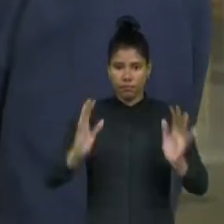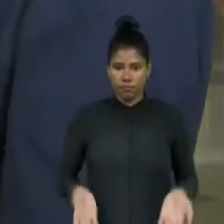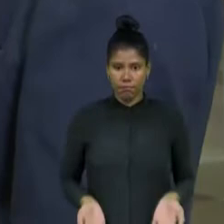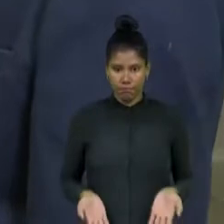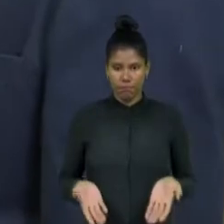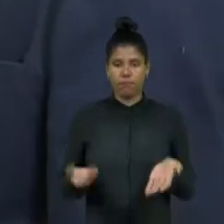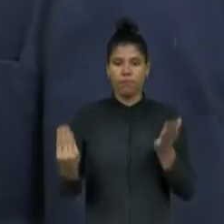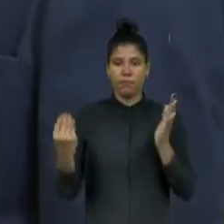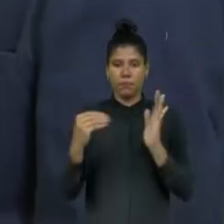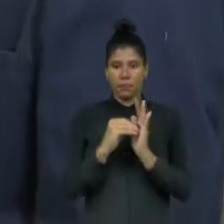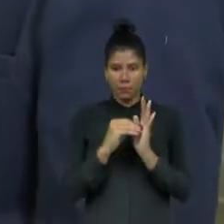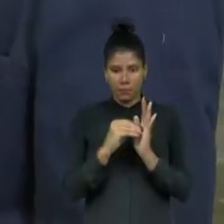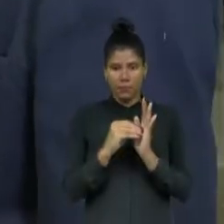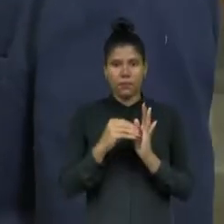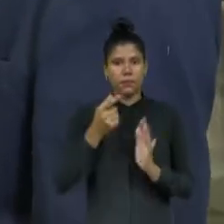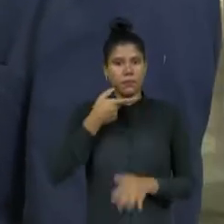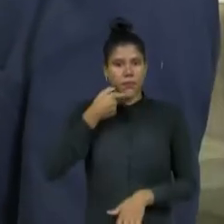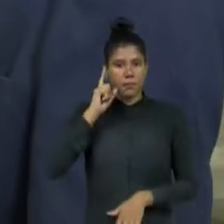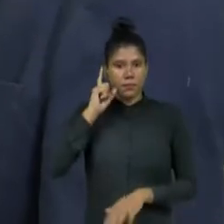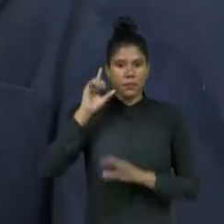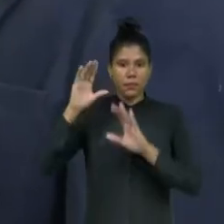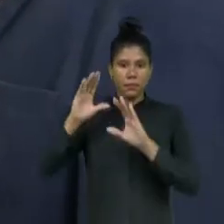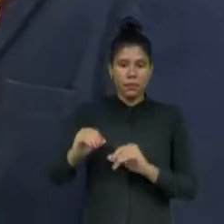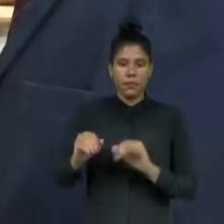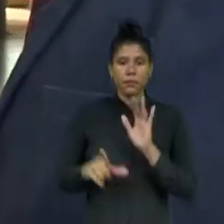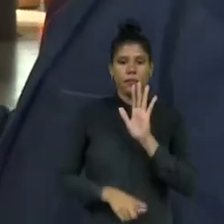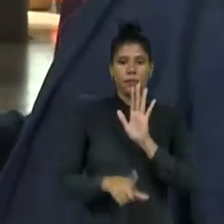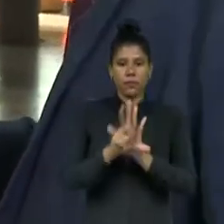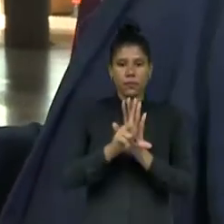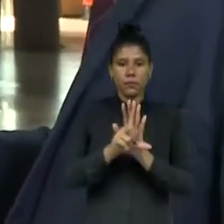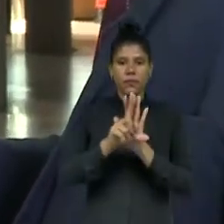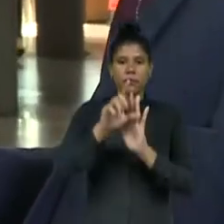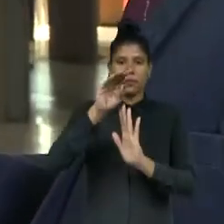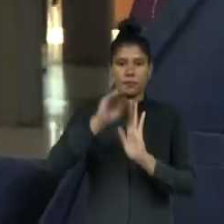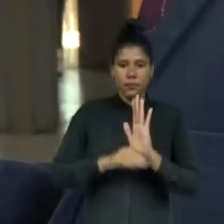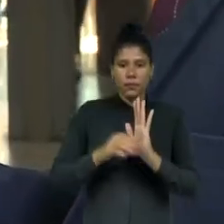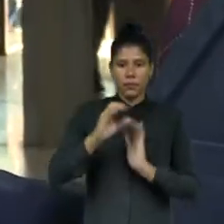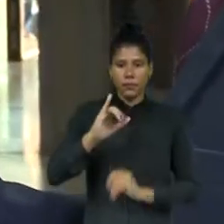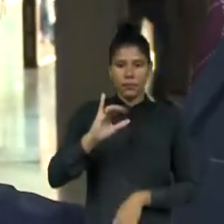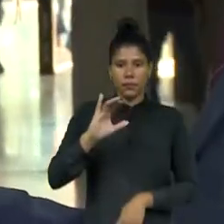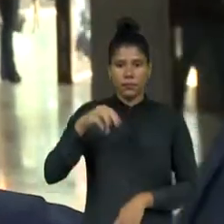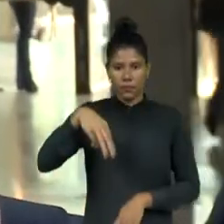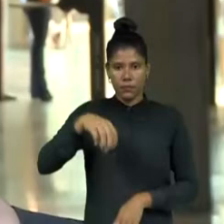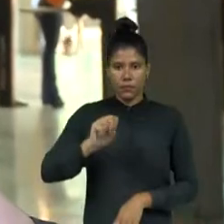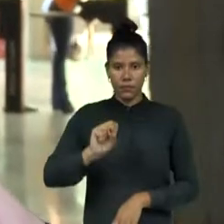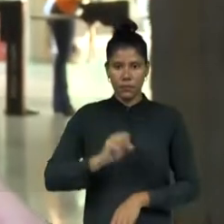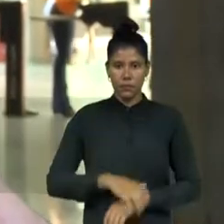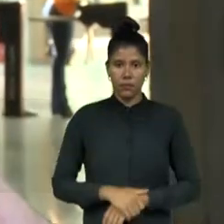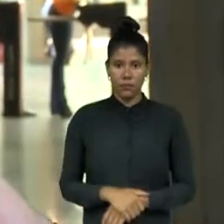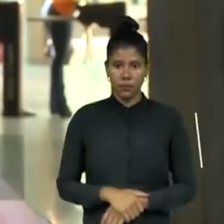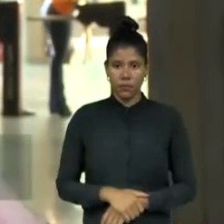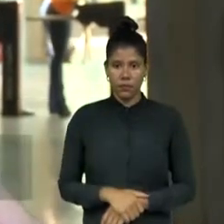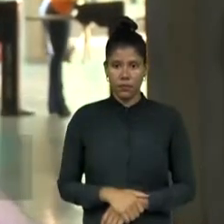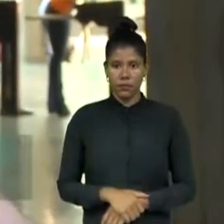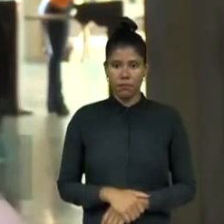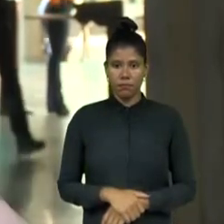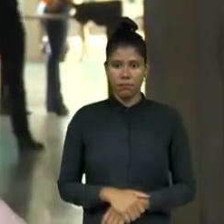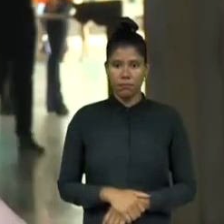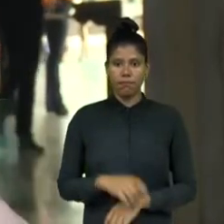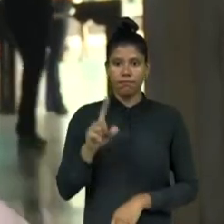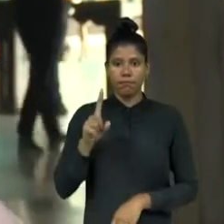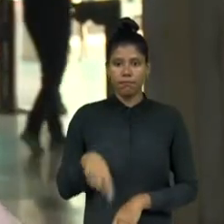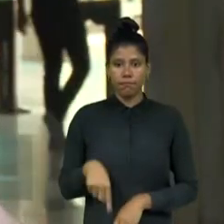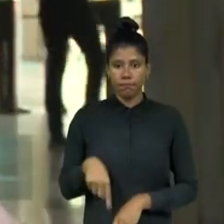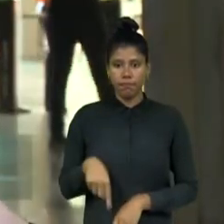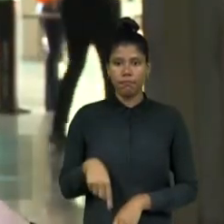publicação ontem à noite, né, da lei que reduz o ICMS no Estado, né? É um ponto frisar, o Estado